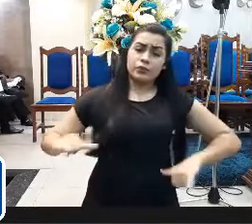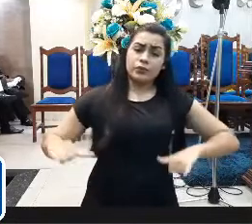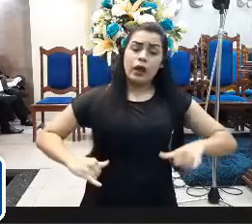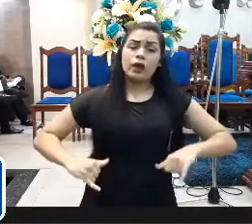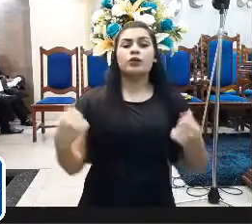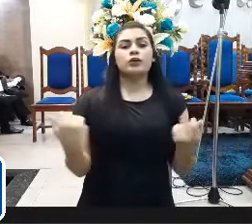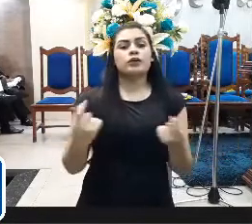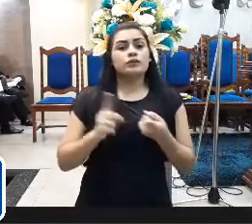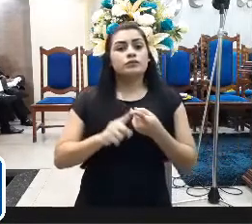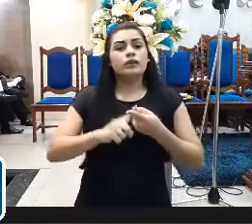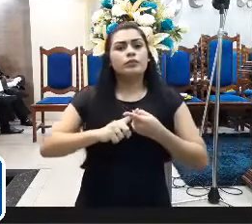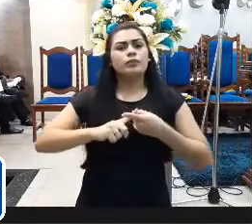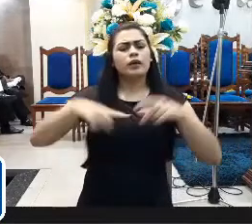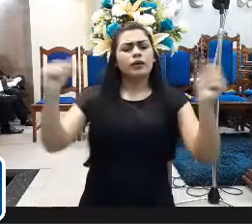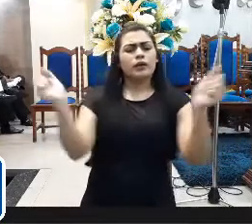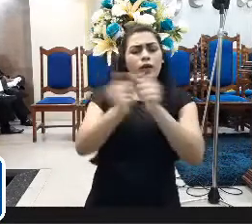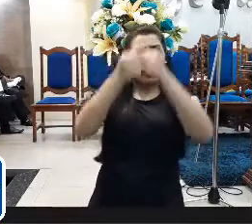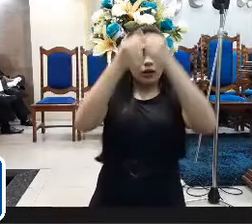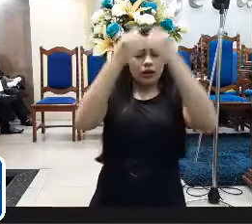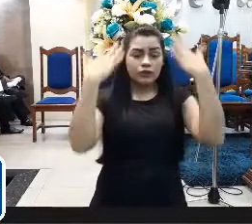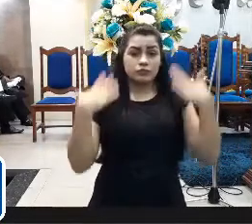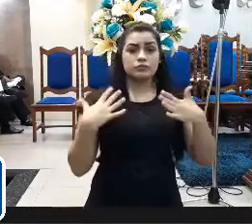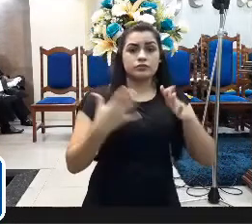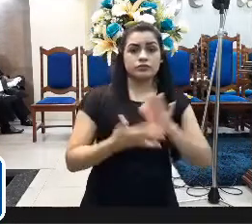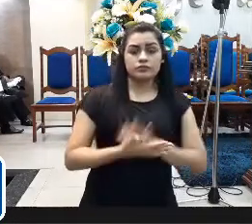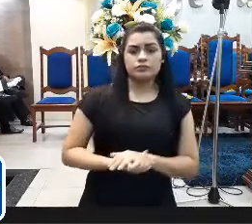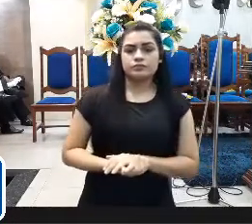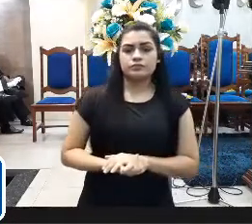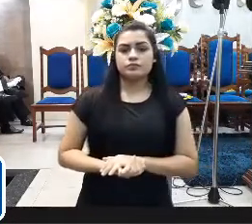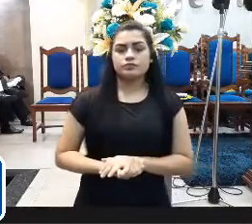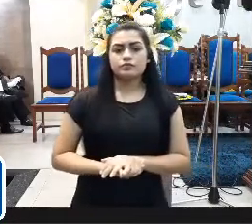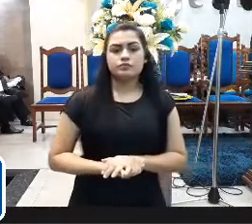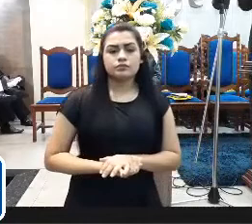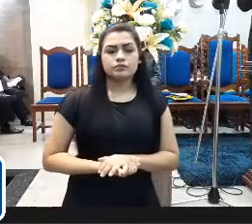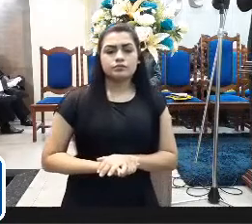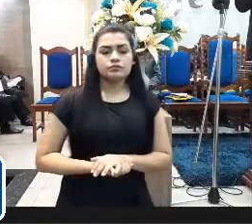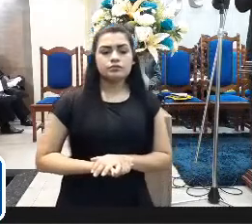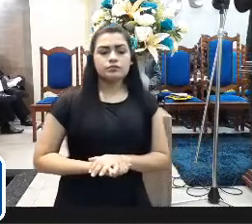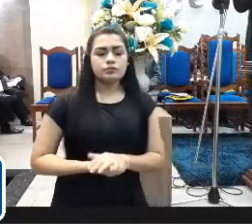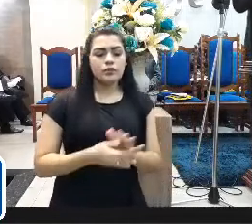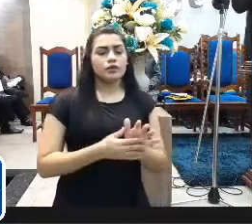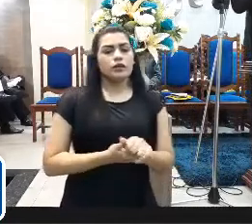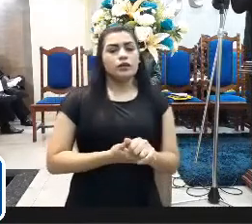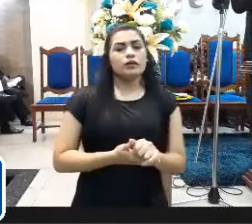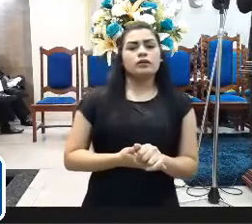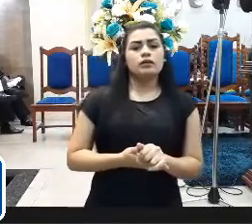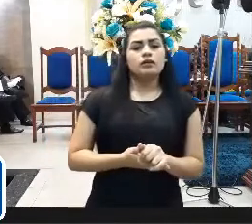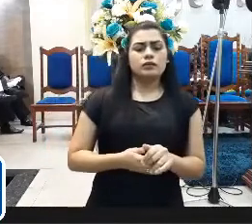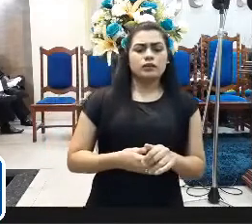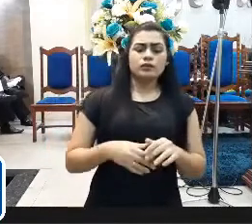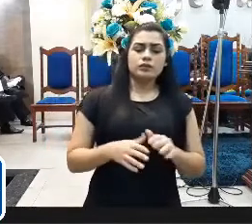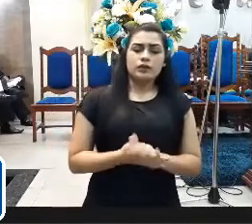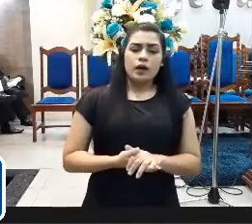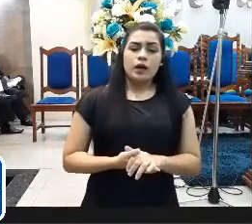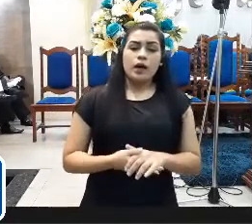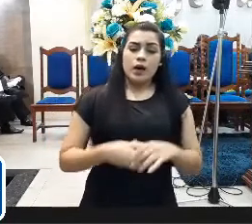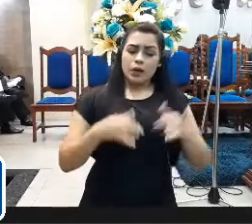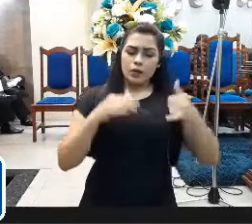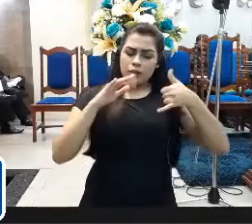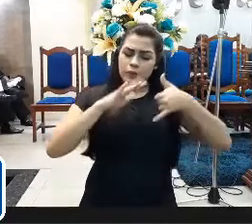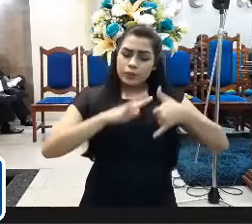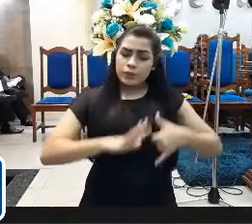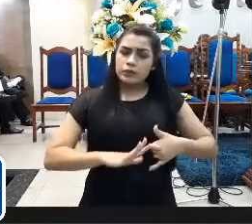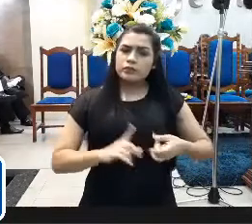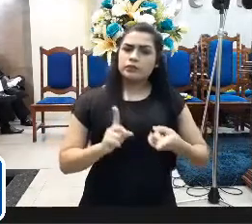Deus. Isso significa que tanto a humilhação como a exaltação de Cristo fez parte da sua jornada. Cristo,